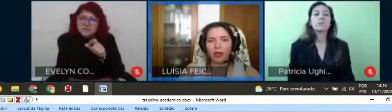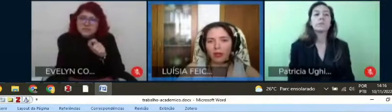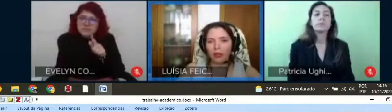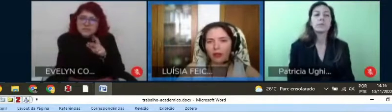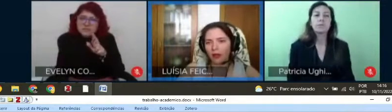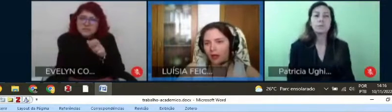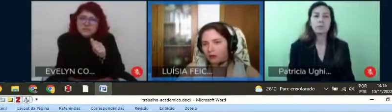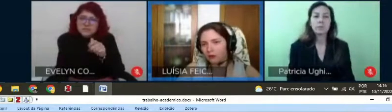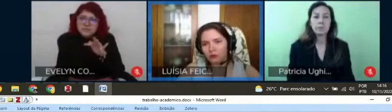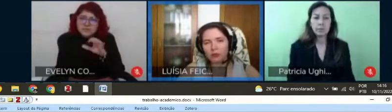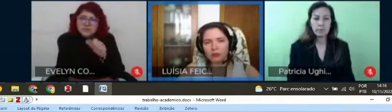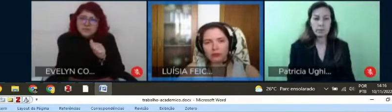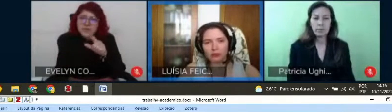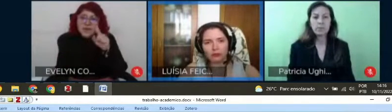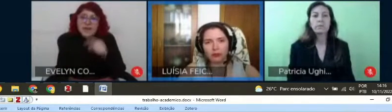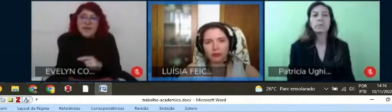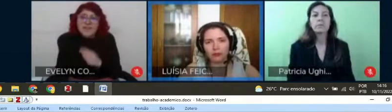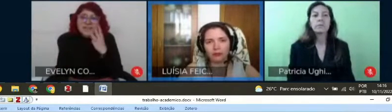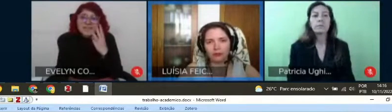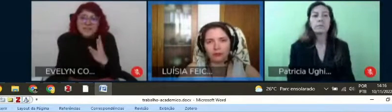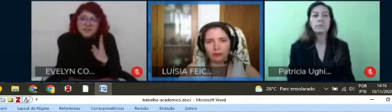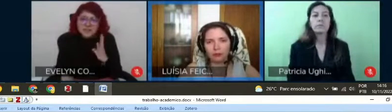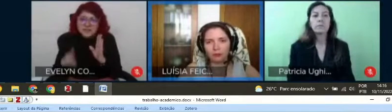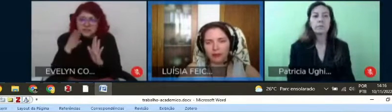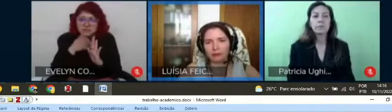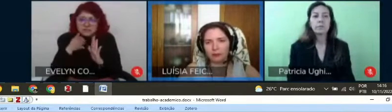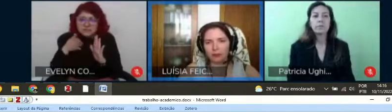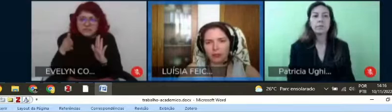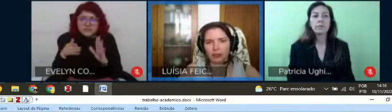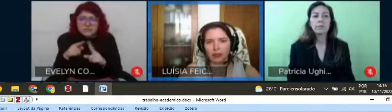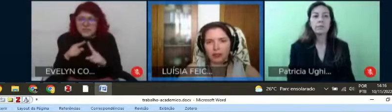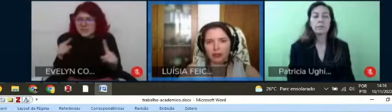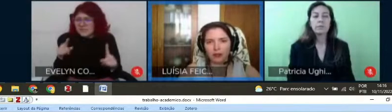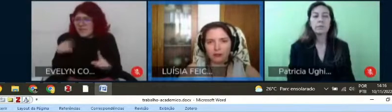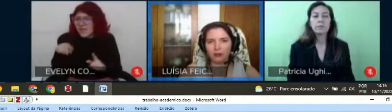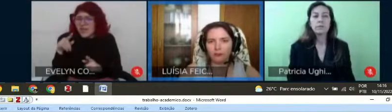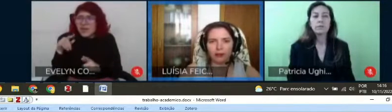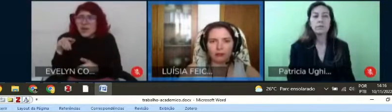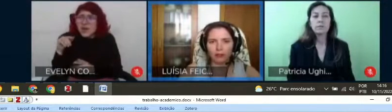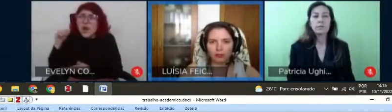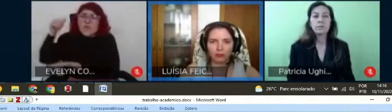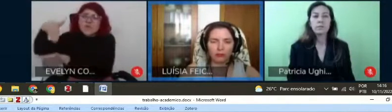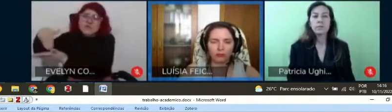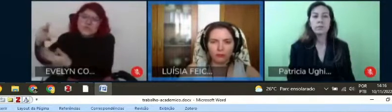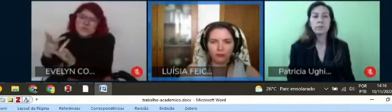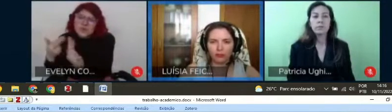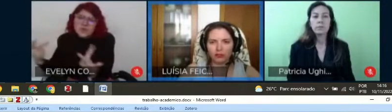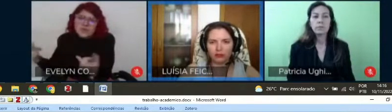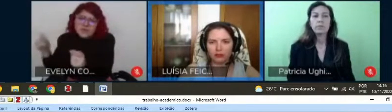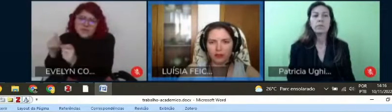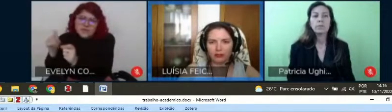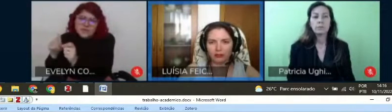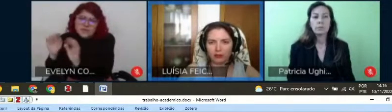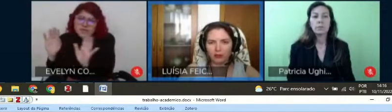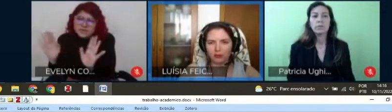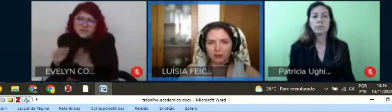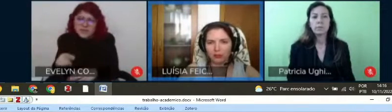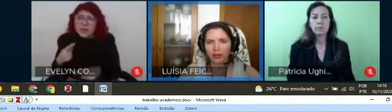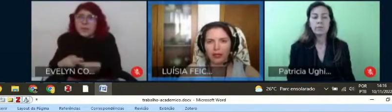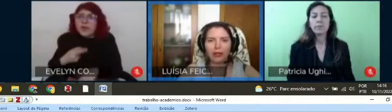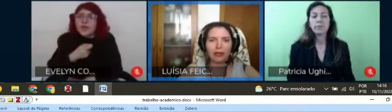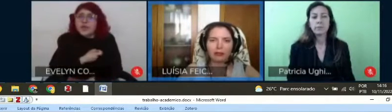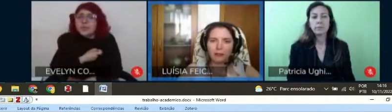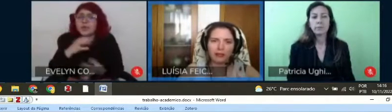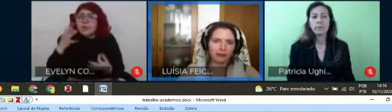acadêmico, é a última coisa que tu vai se preocupar, porque número de folhas, de páginas